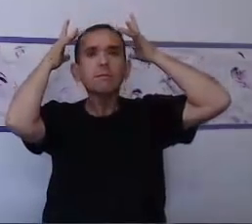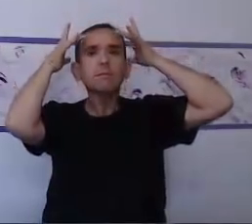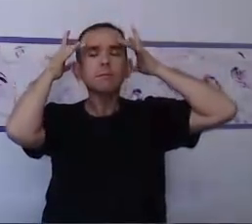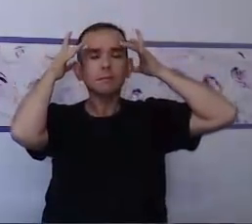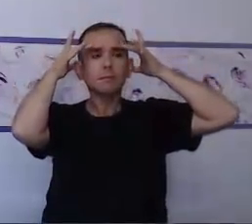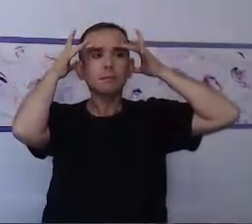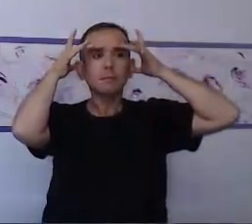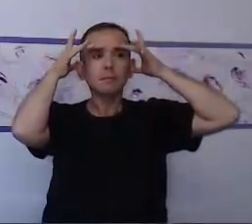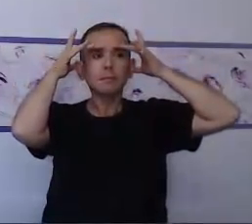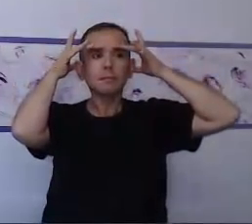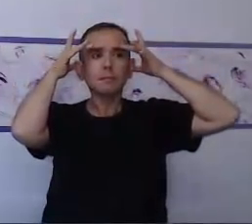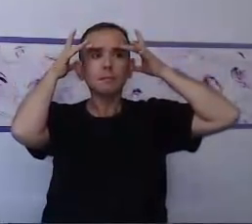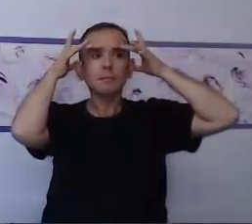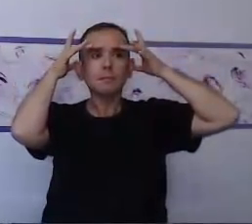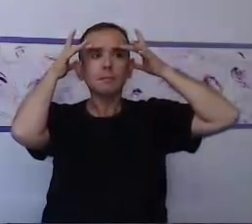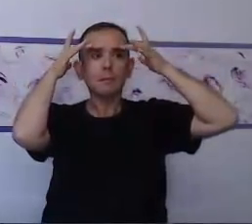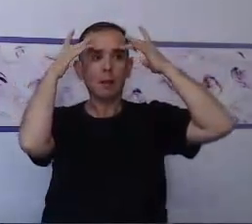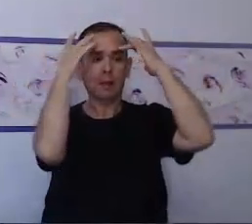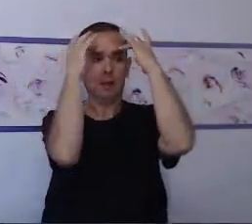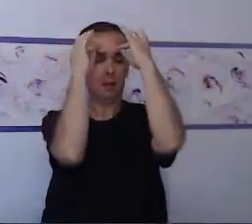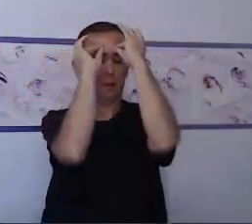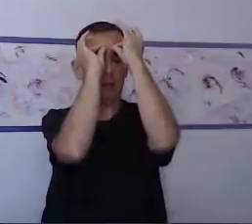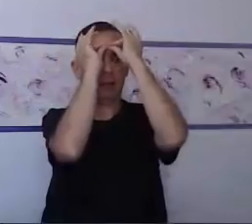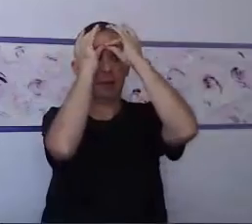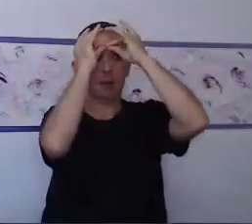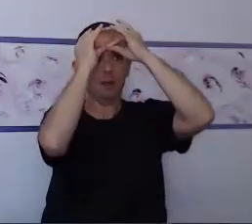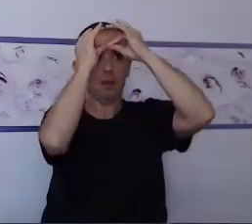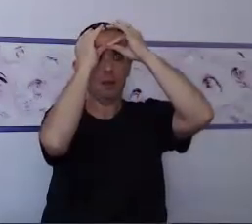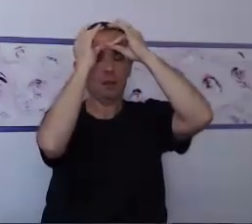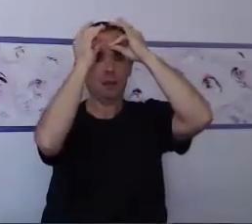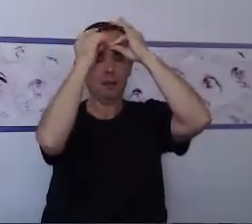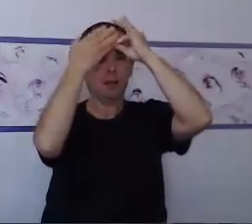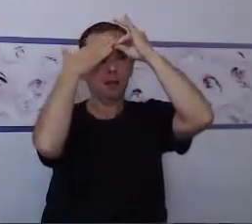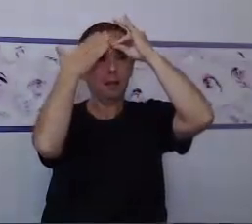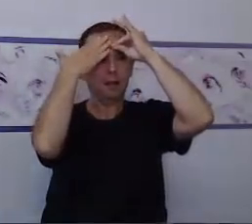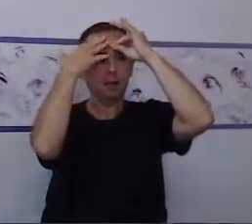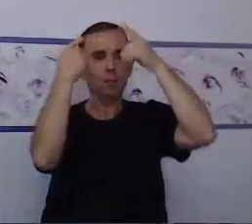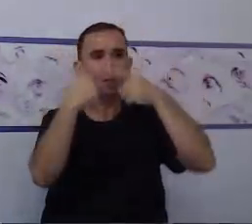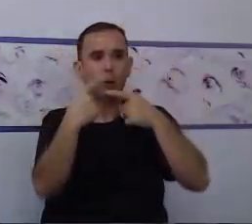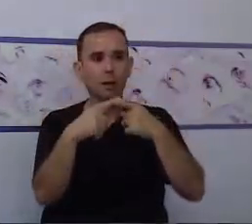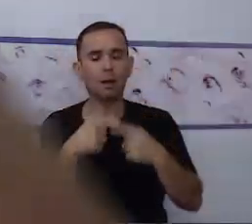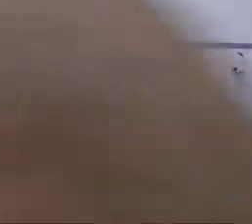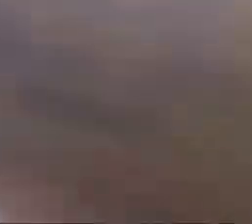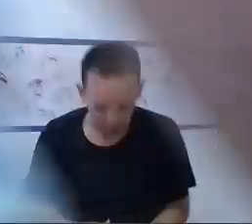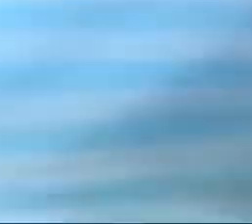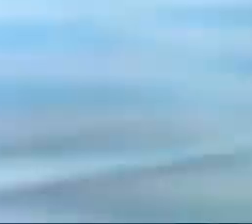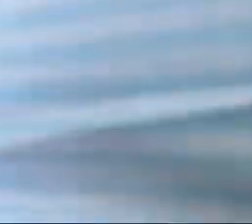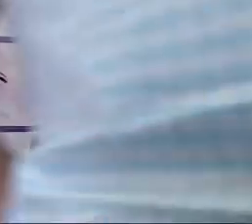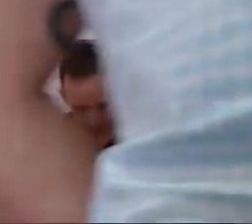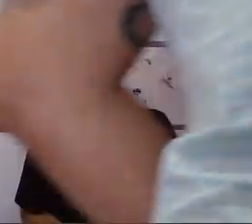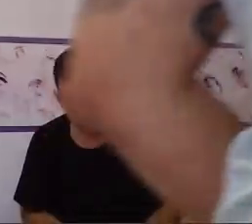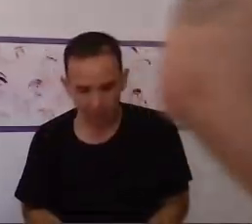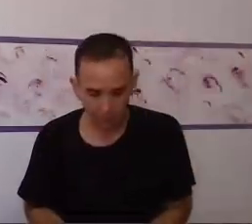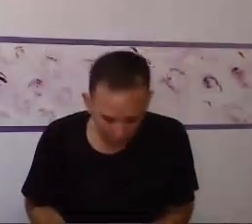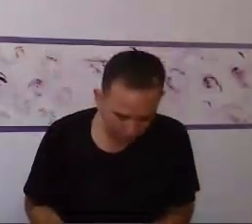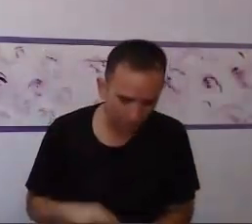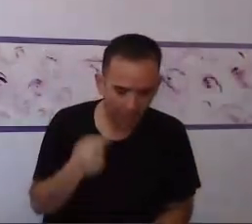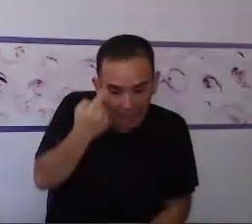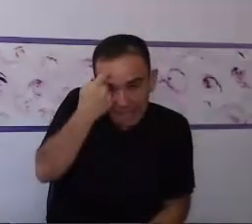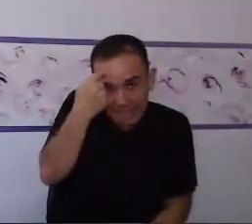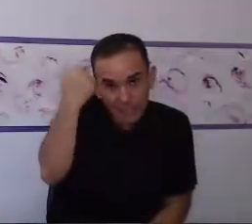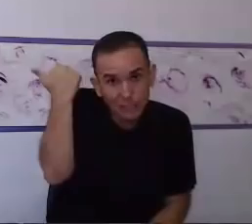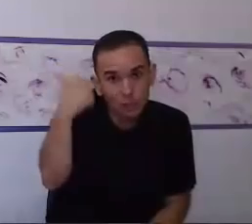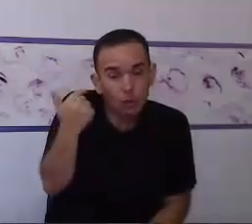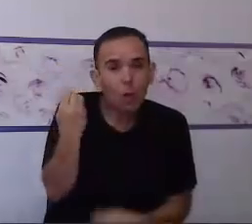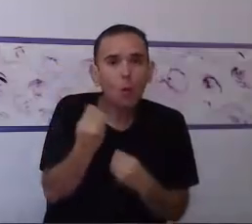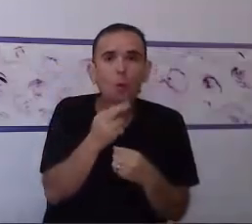na cabeça e fixo essa ponteira aqui. Por quê? Porque a coordenação motora dele está aqui. Aqui ele não tem como